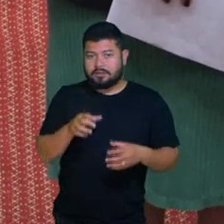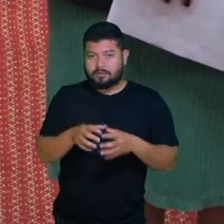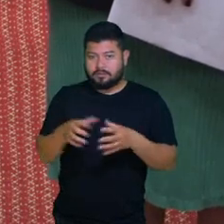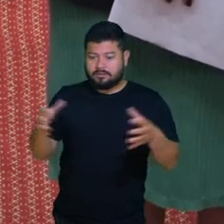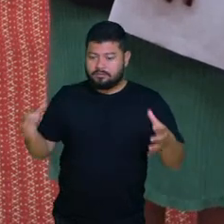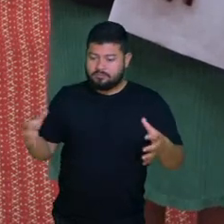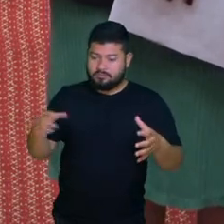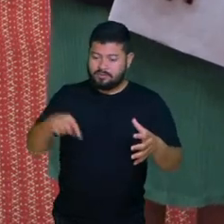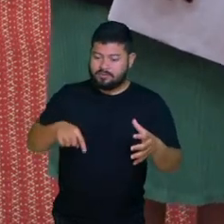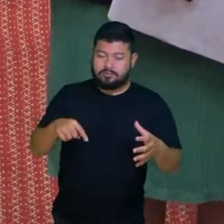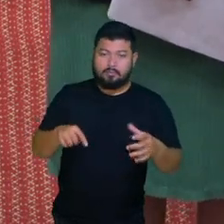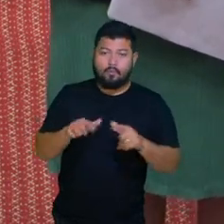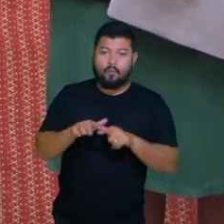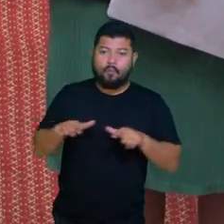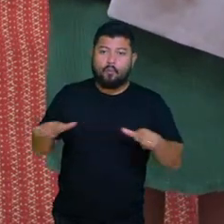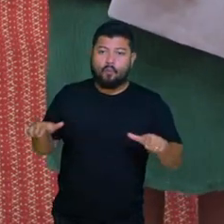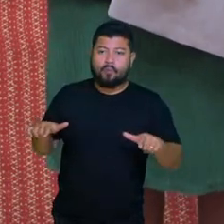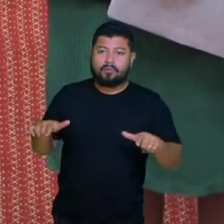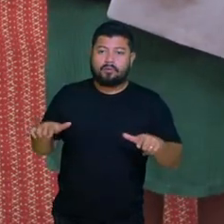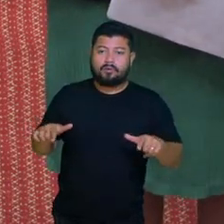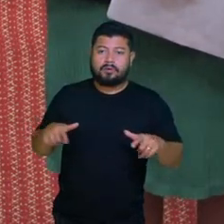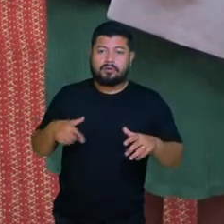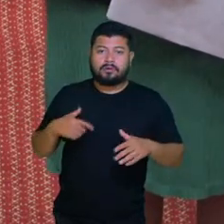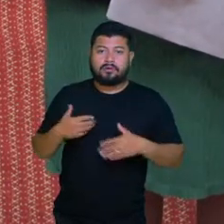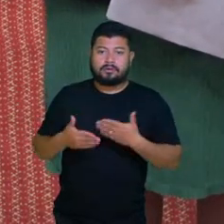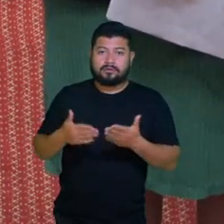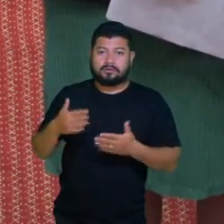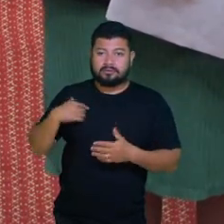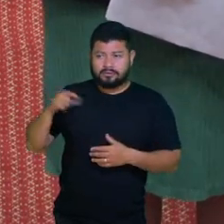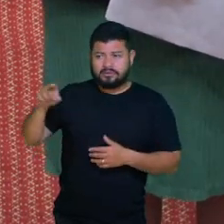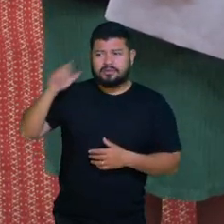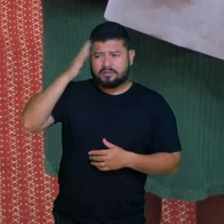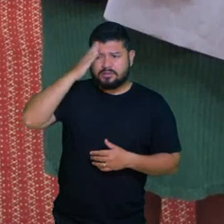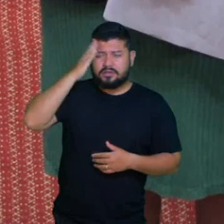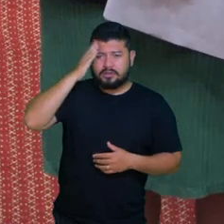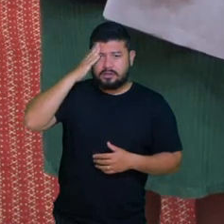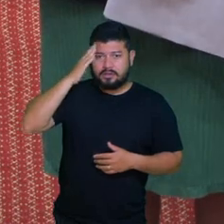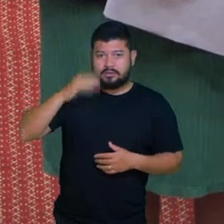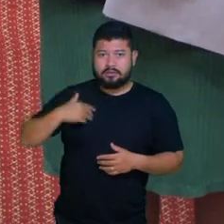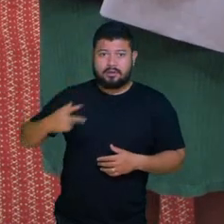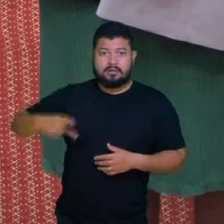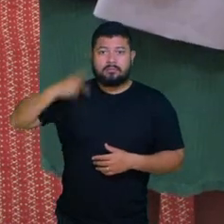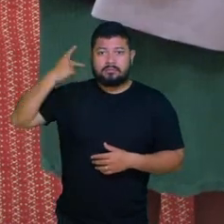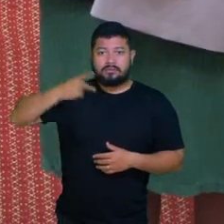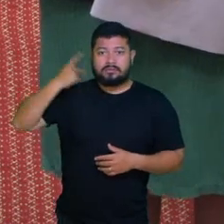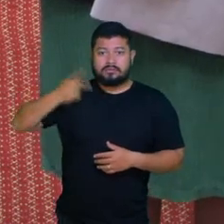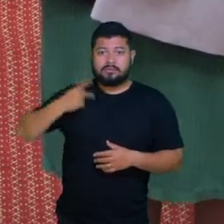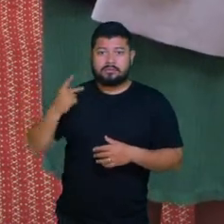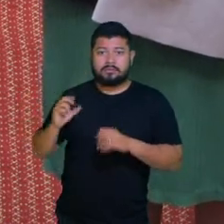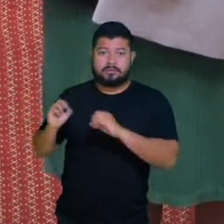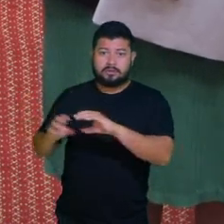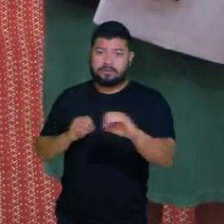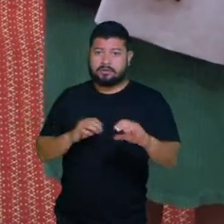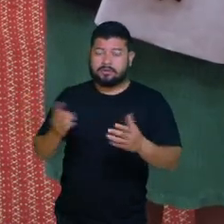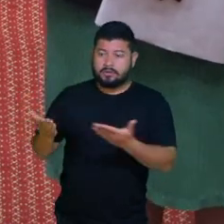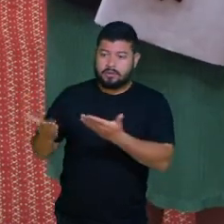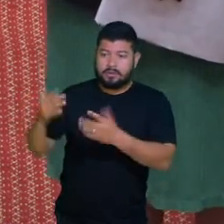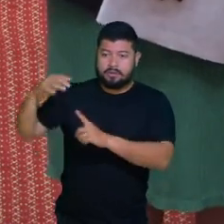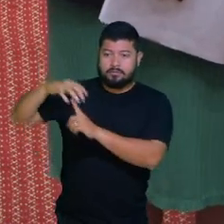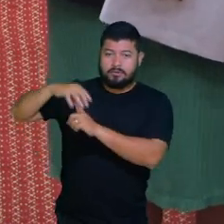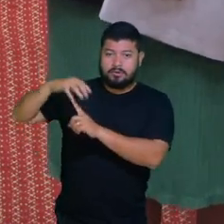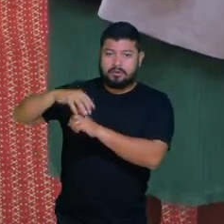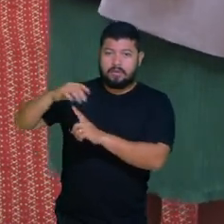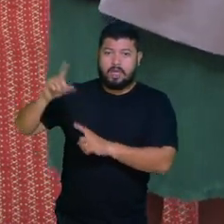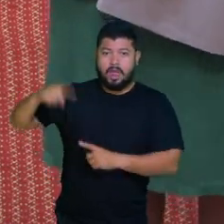vago e rapidamente foi ocupado lá a senhora sabe do que eu estou falando é a política de educação que o Paraná está adotando agora que